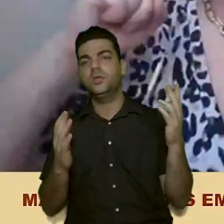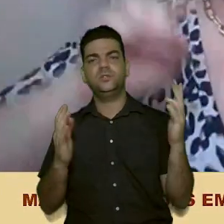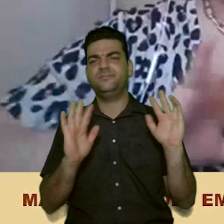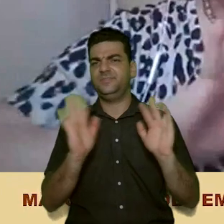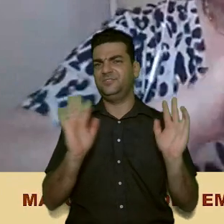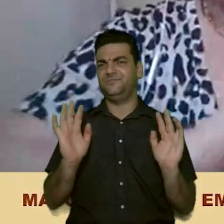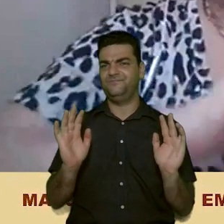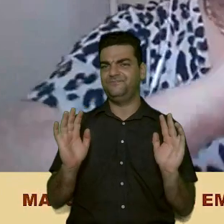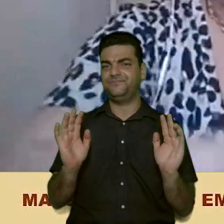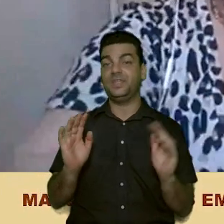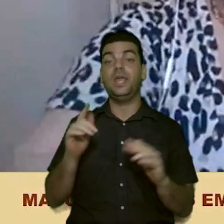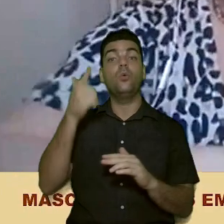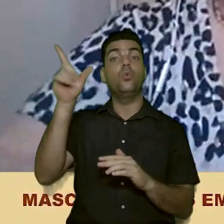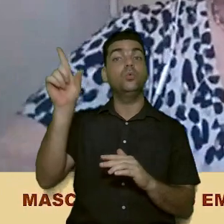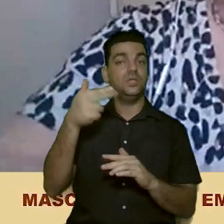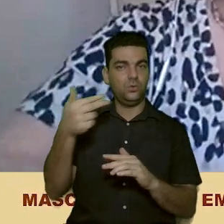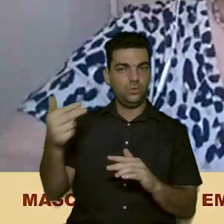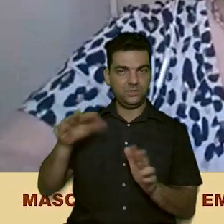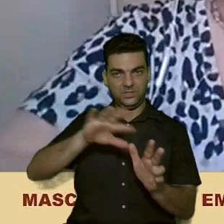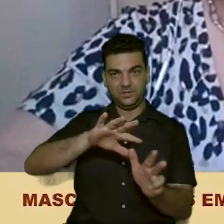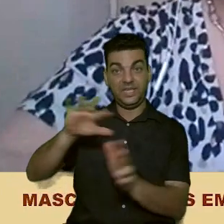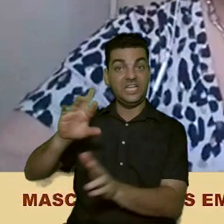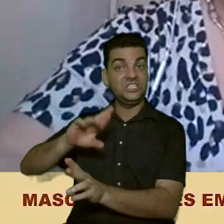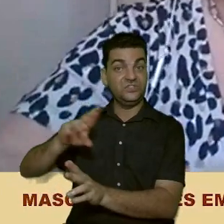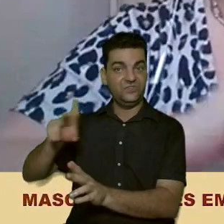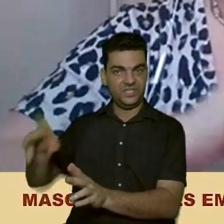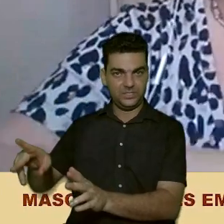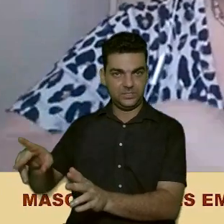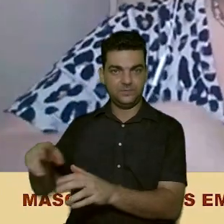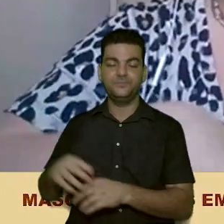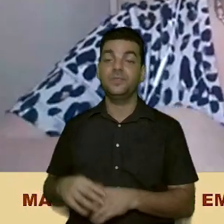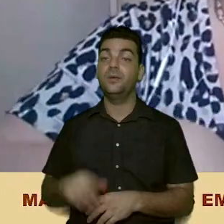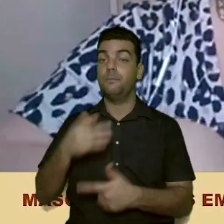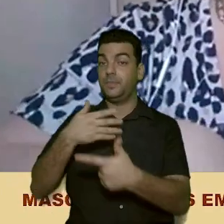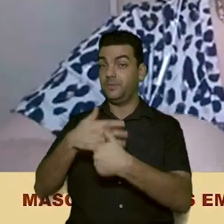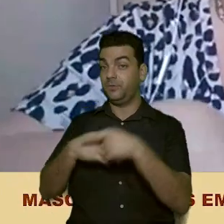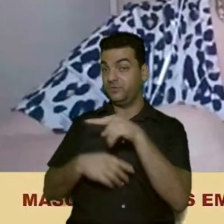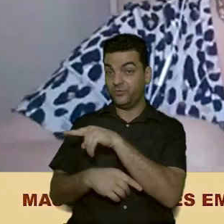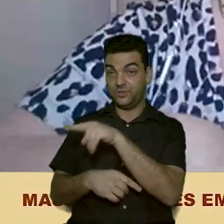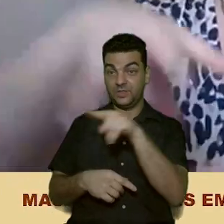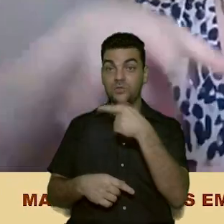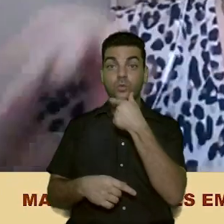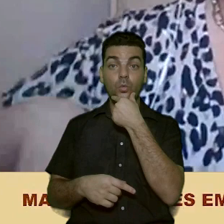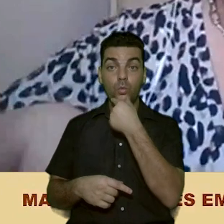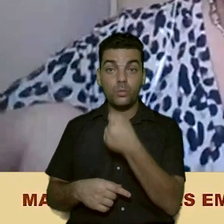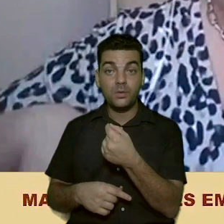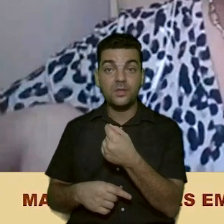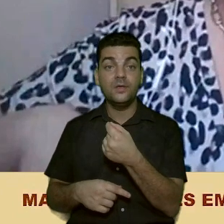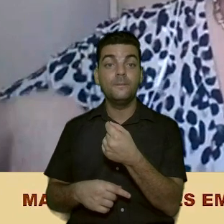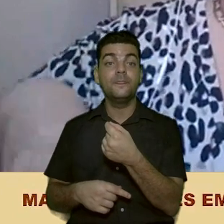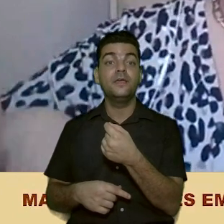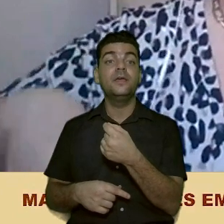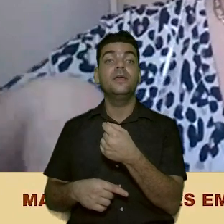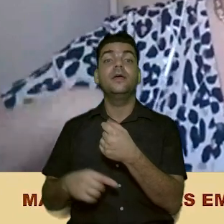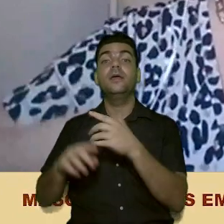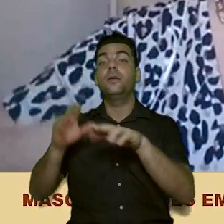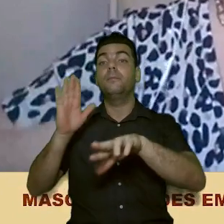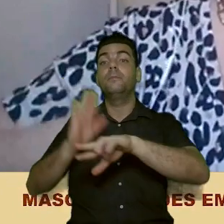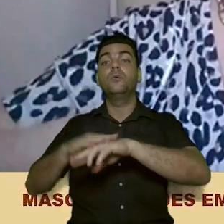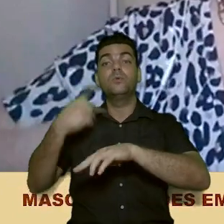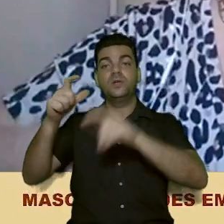direitos. Isso não é papel dos homens na equidade de gênero. O papel dos homens é a partir do seu lugar de fala, que é